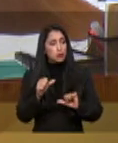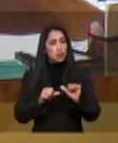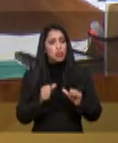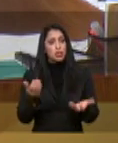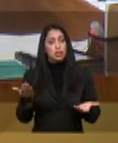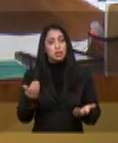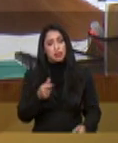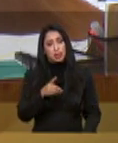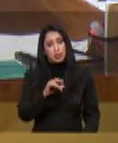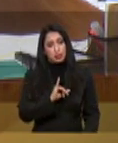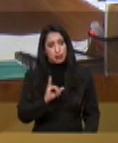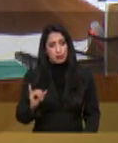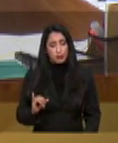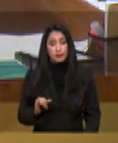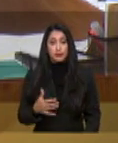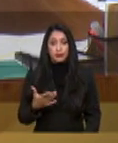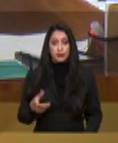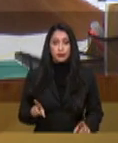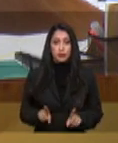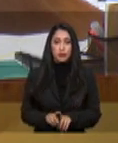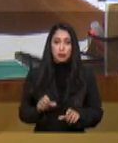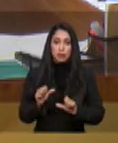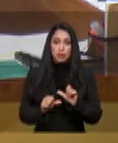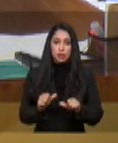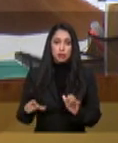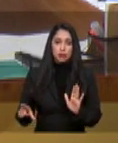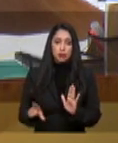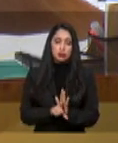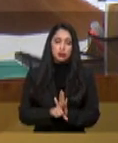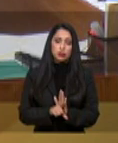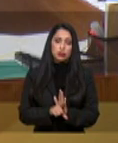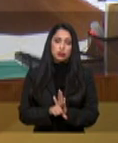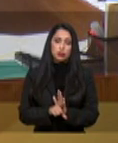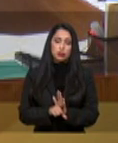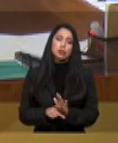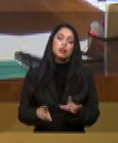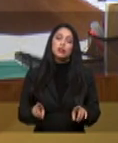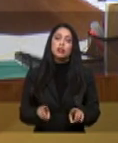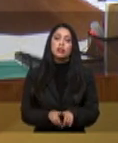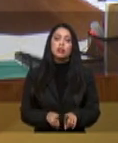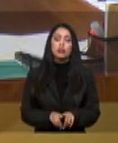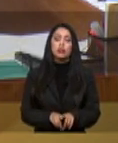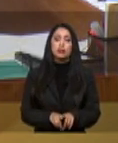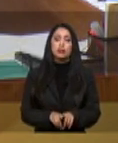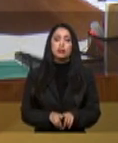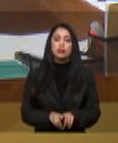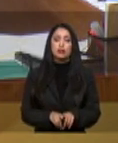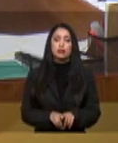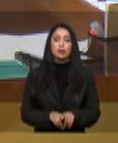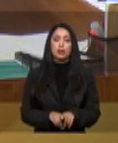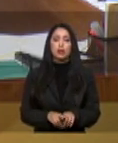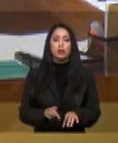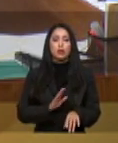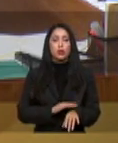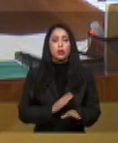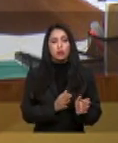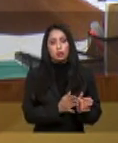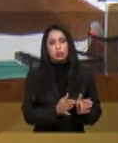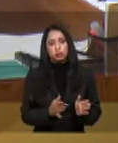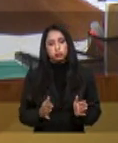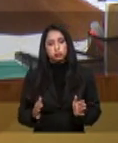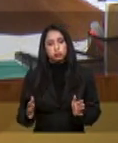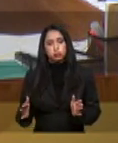ação direta. Para além de tal alteração legislativa, ainda há de se destacar o transcurso do tempo entre o julgamento do aludido